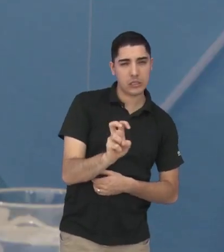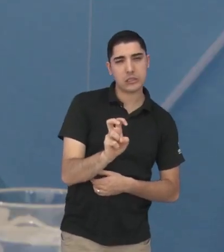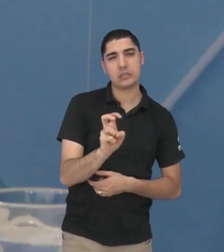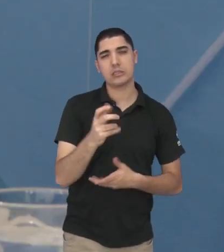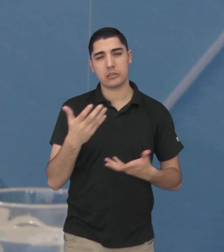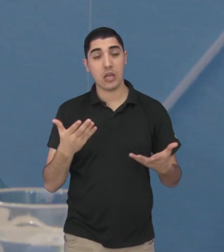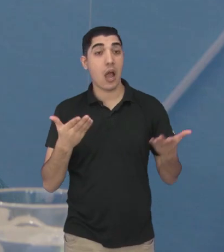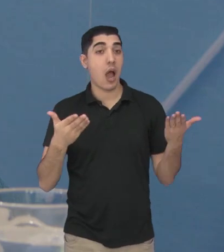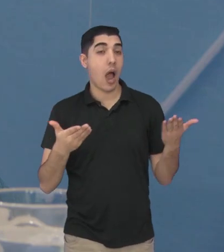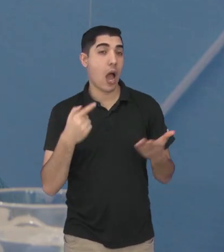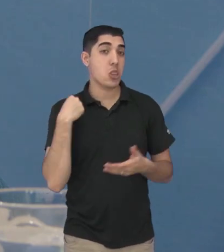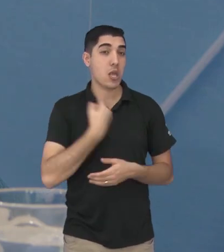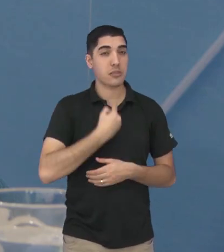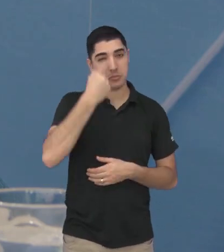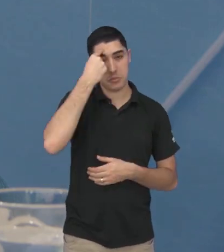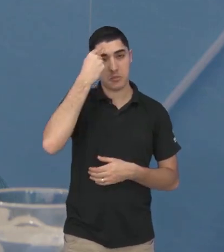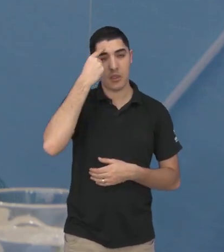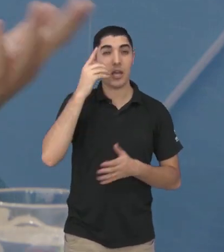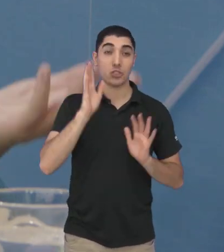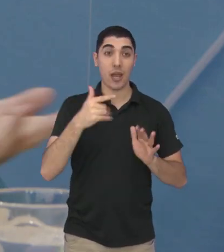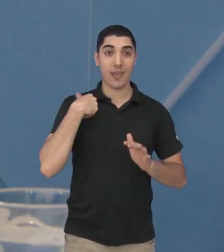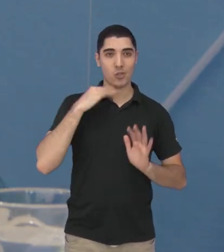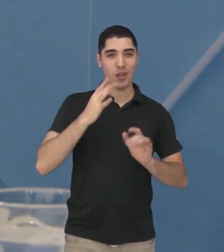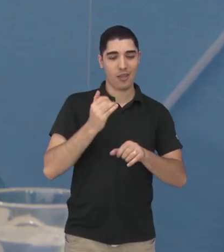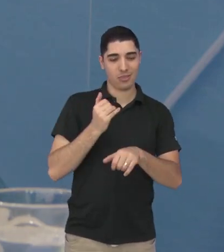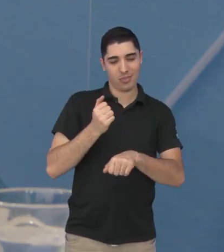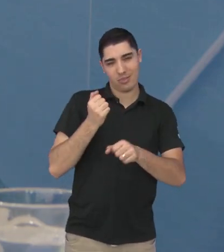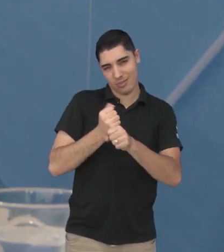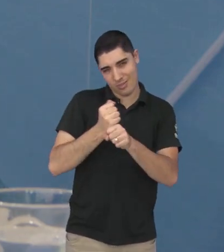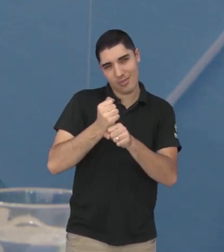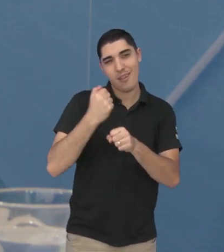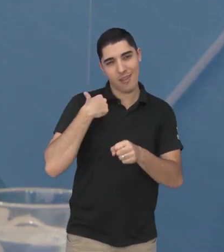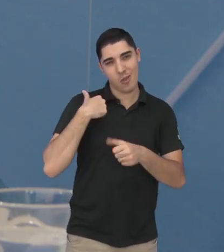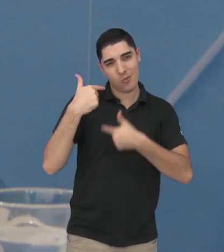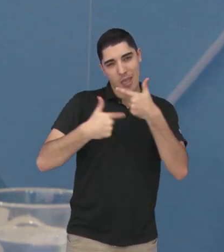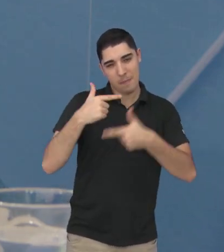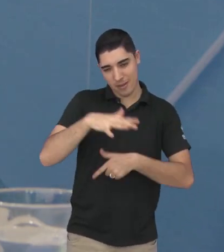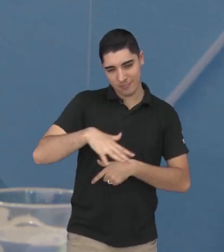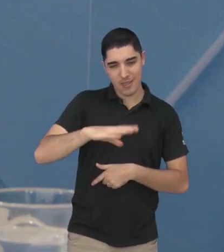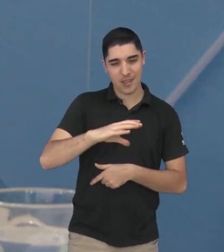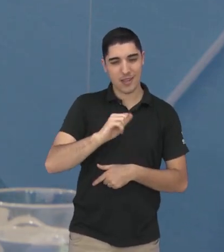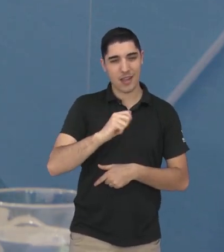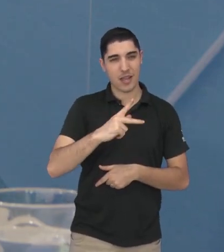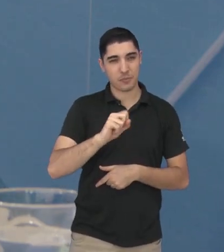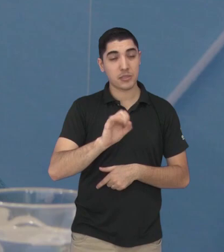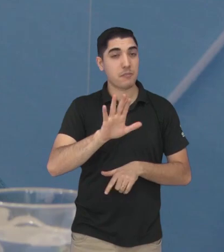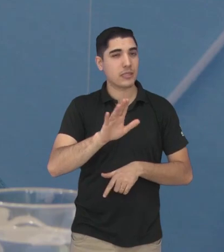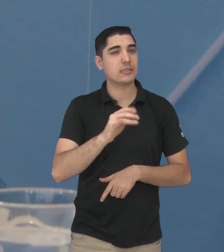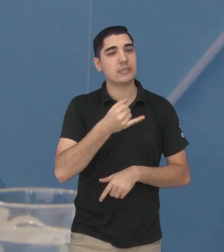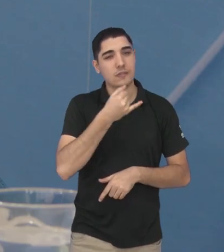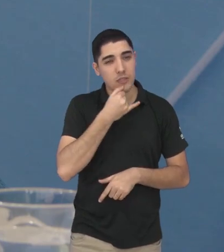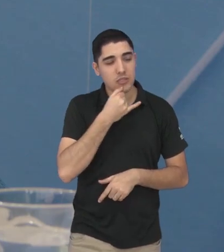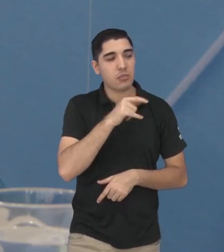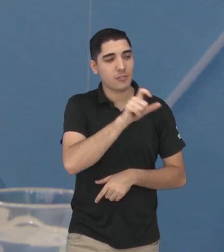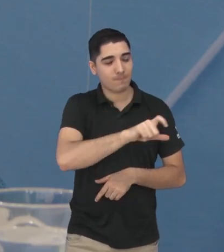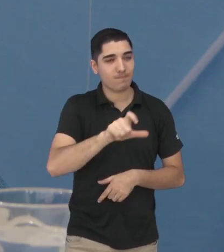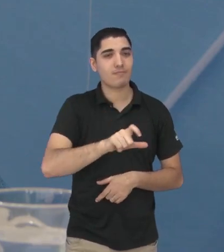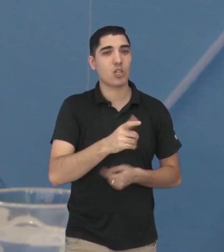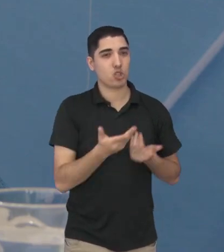a possibilidade de ver essa mudança, porque já estou há bastante tempo nessa história, e realmente, assim, hoje a nossa clientela, ela é mais